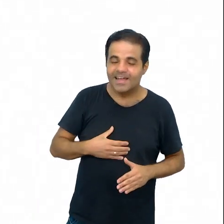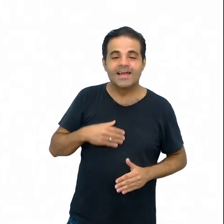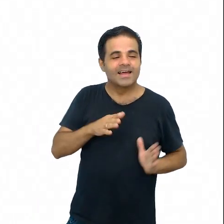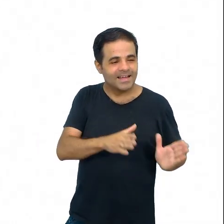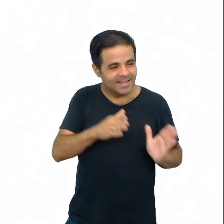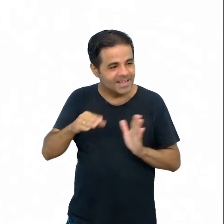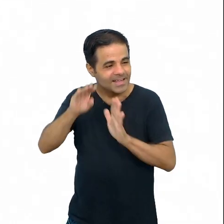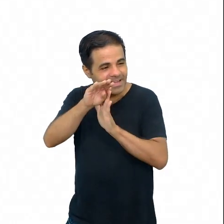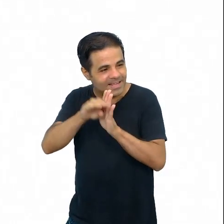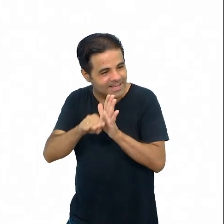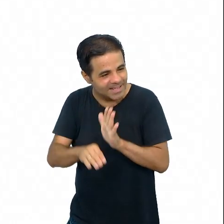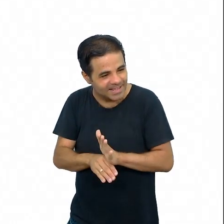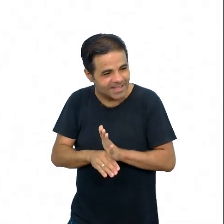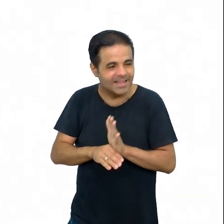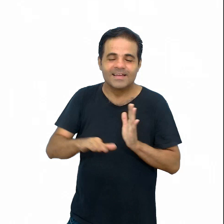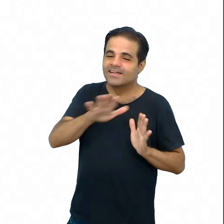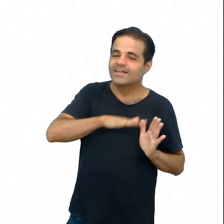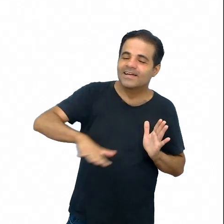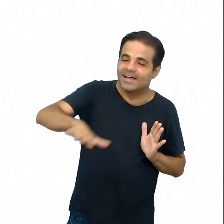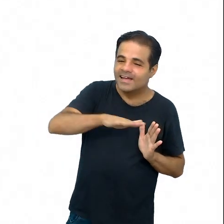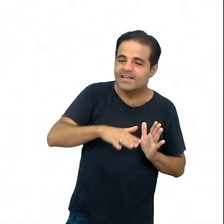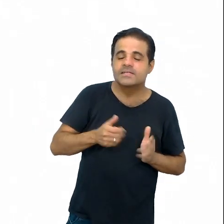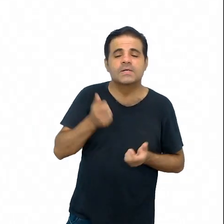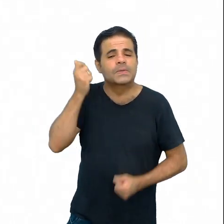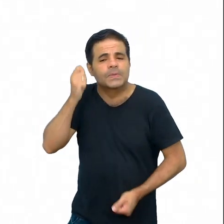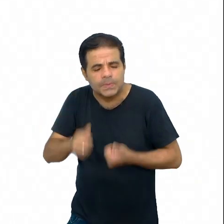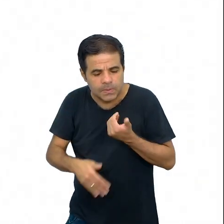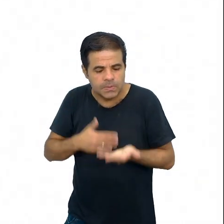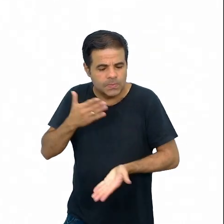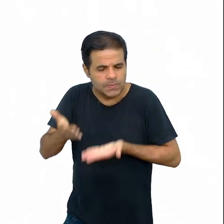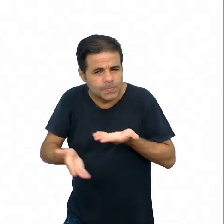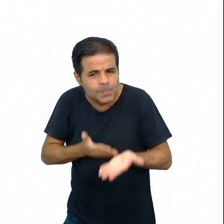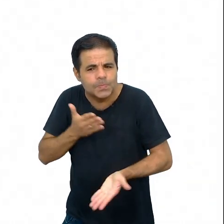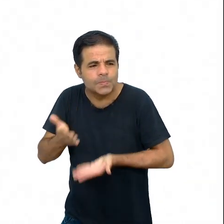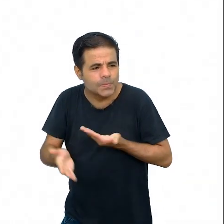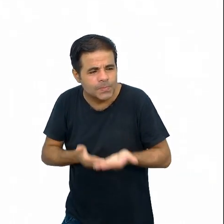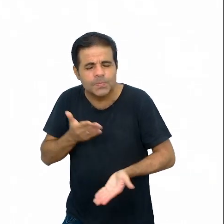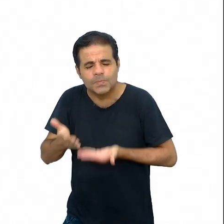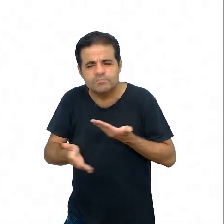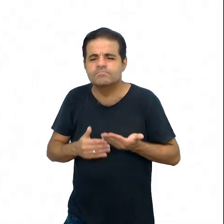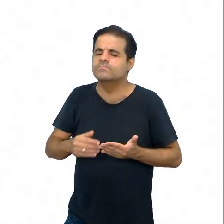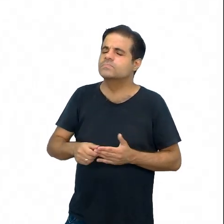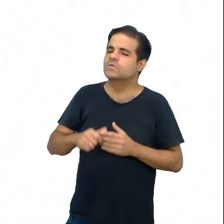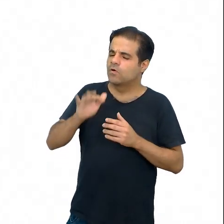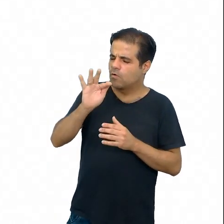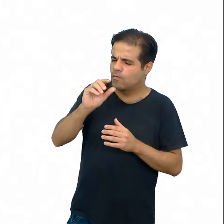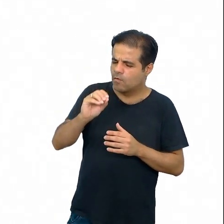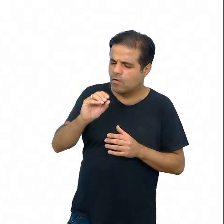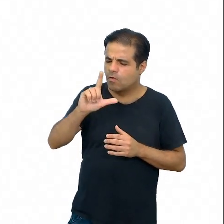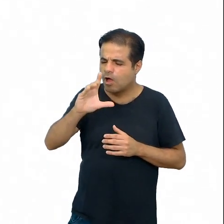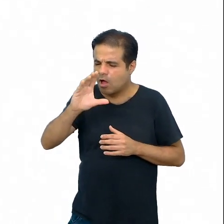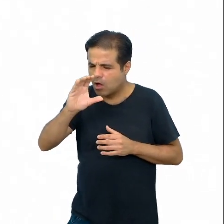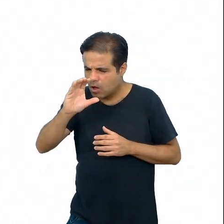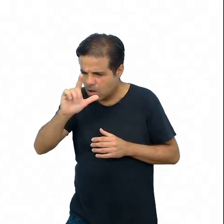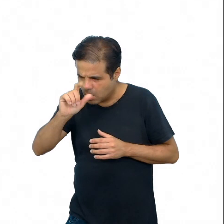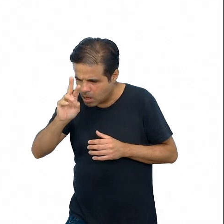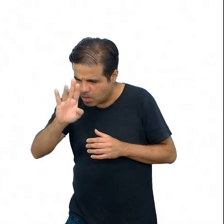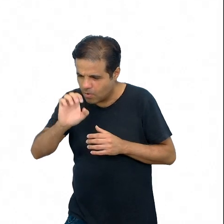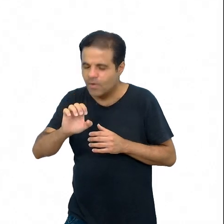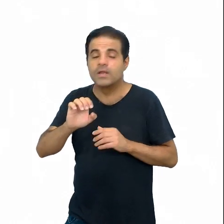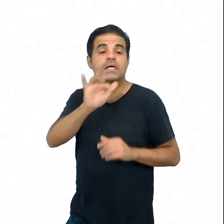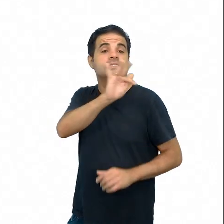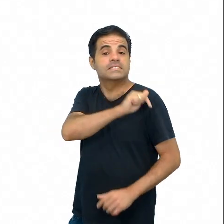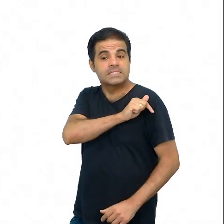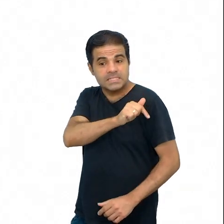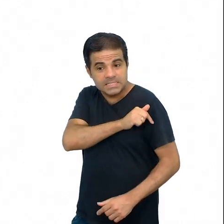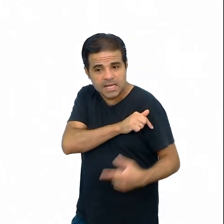de roteiros, e depois irão recontar essas histórias folclóricas também selecionadas. No 7º